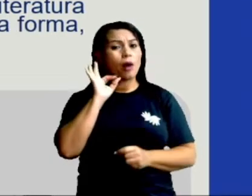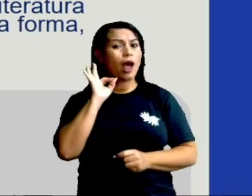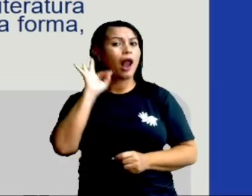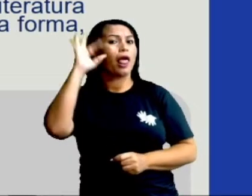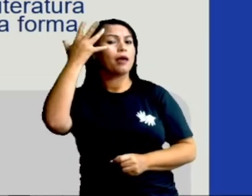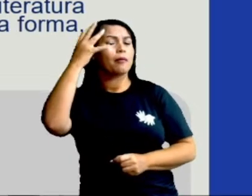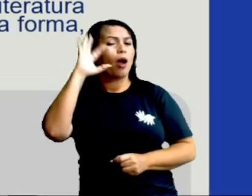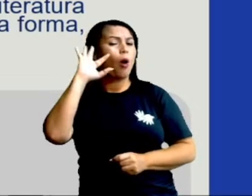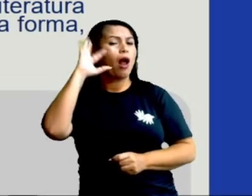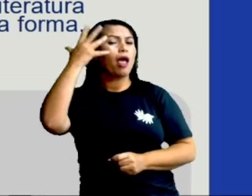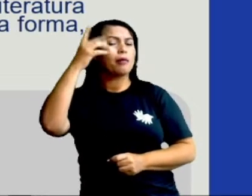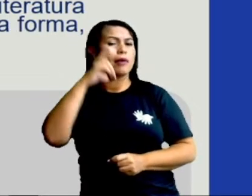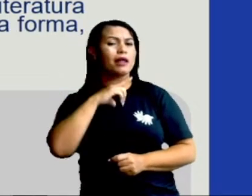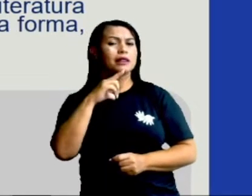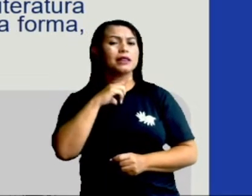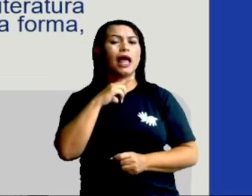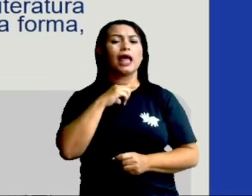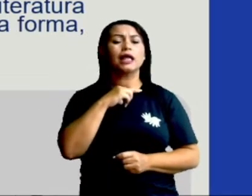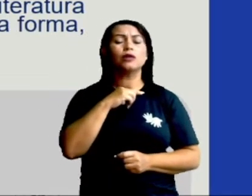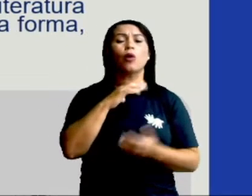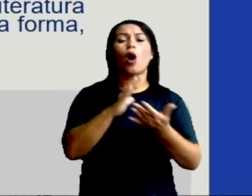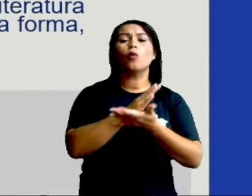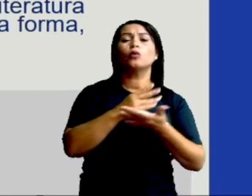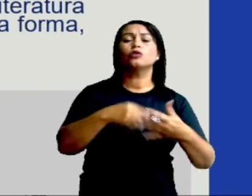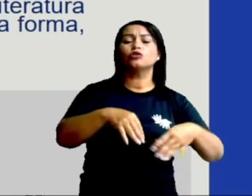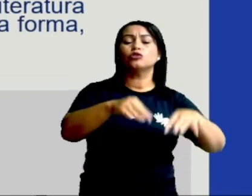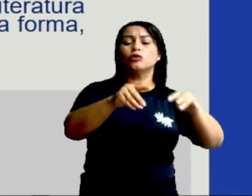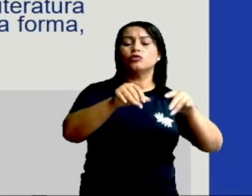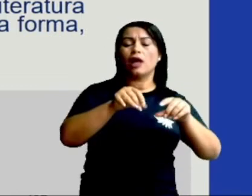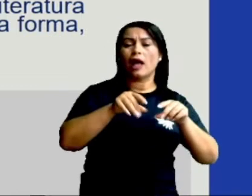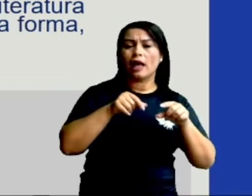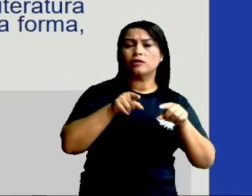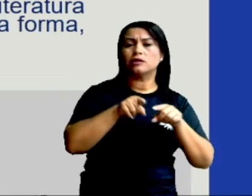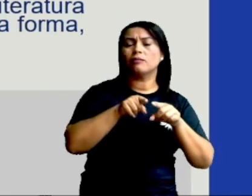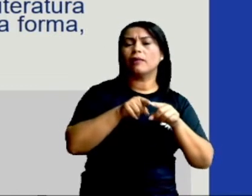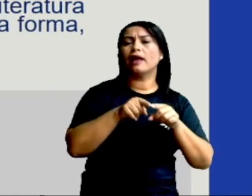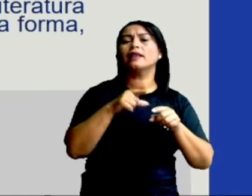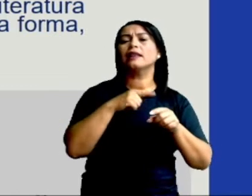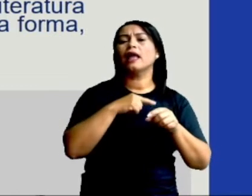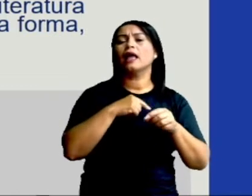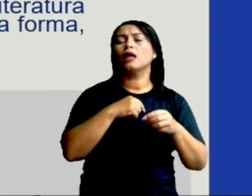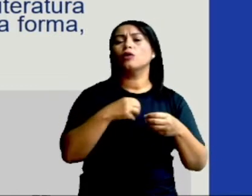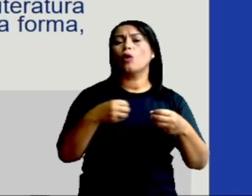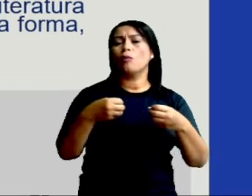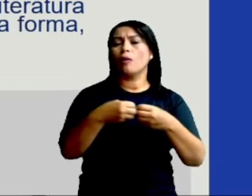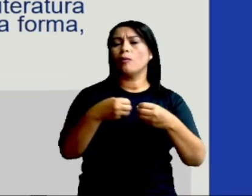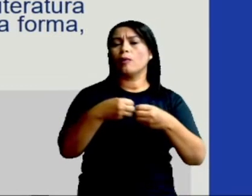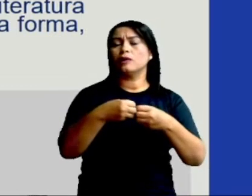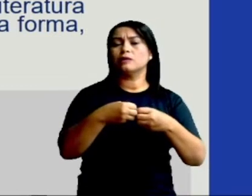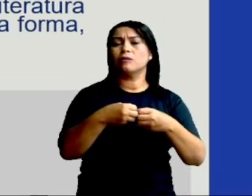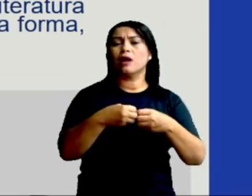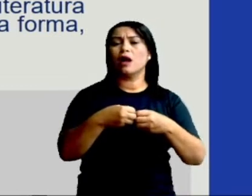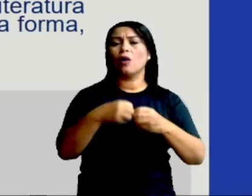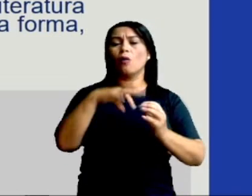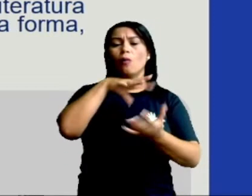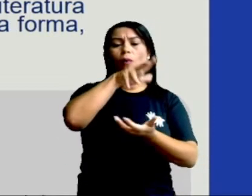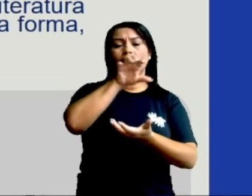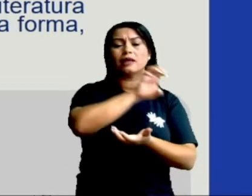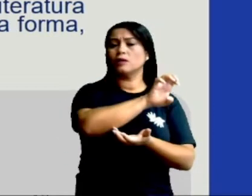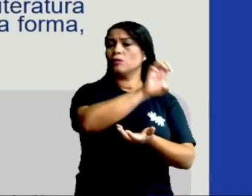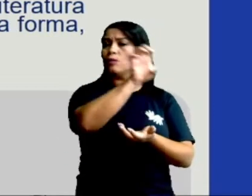dele devido à presença de solos rasos e pobres além da proximidade com a linha do Equador